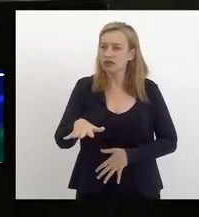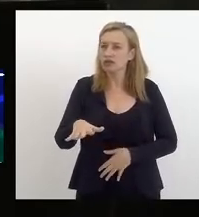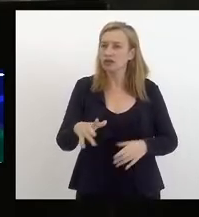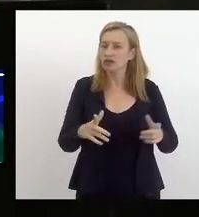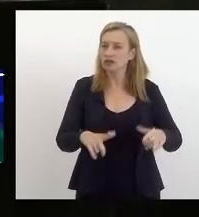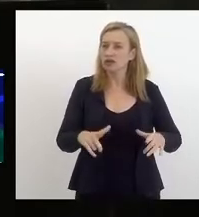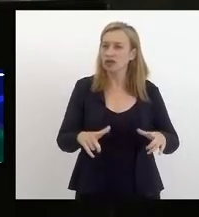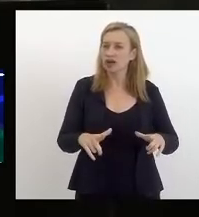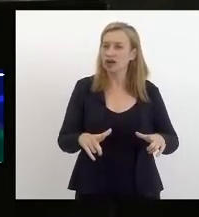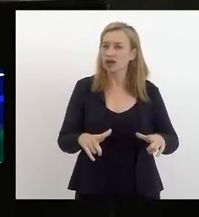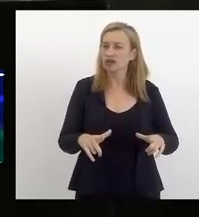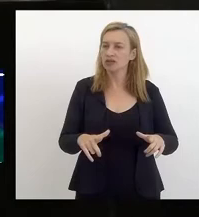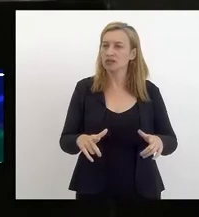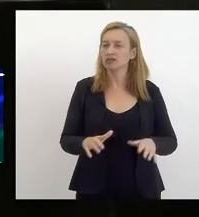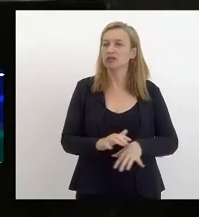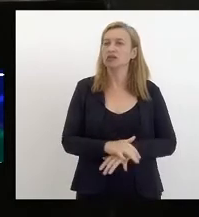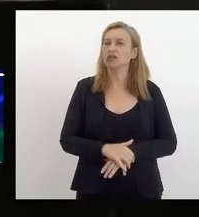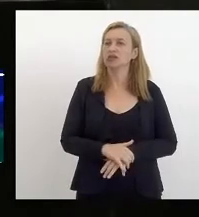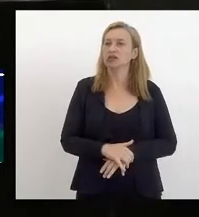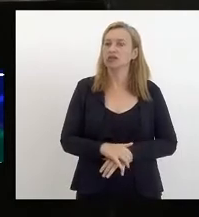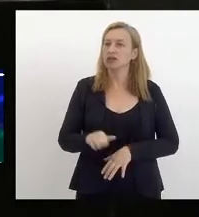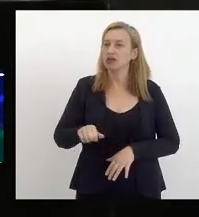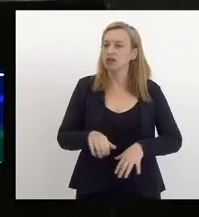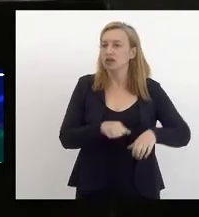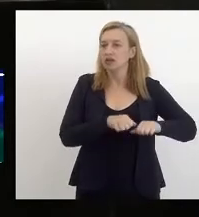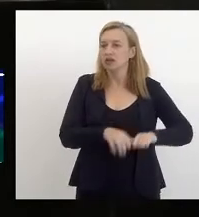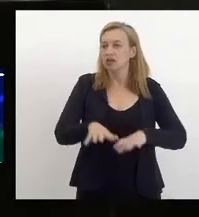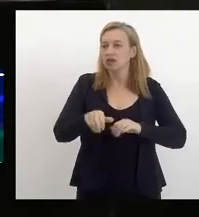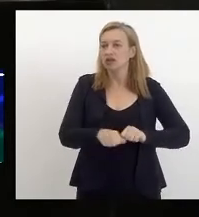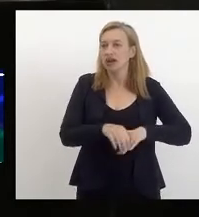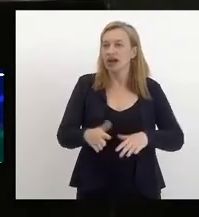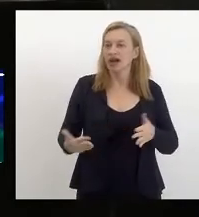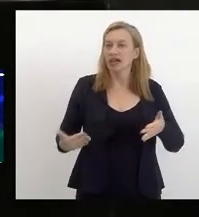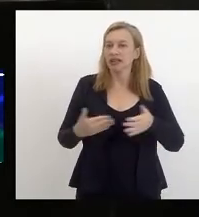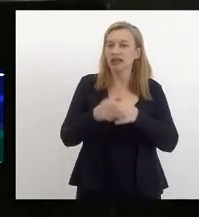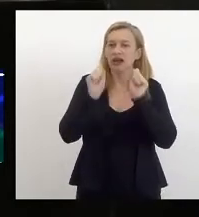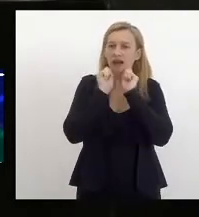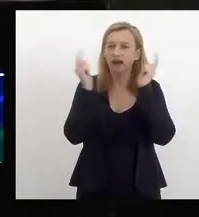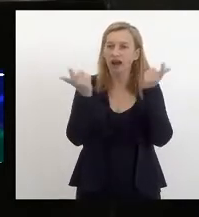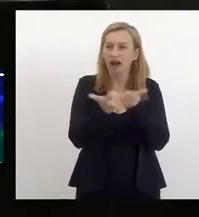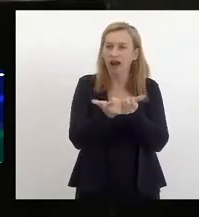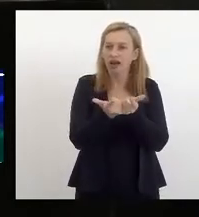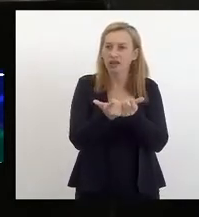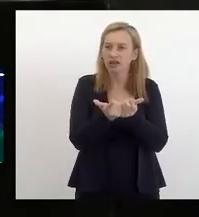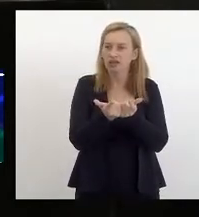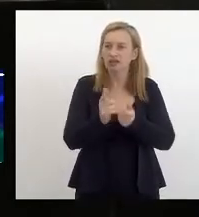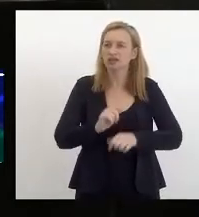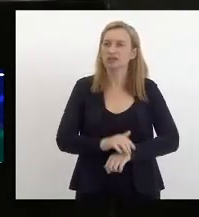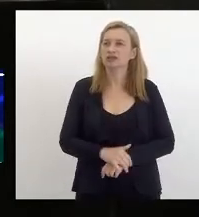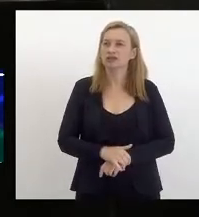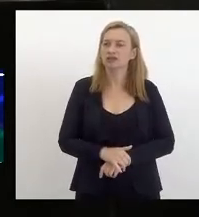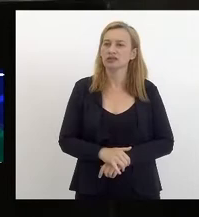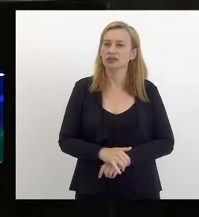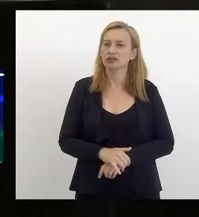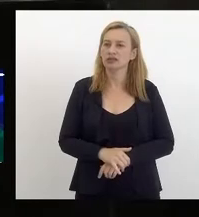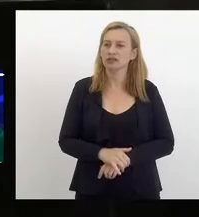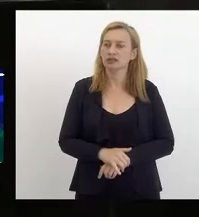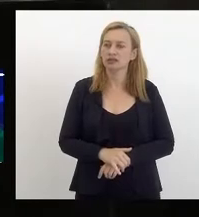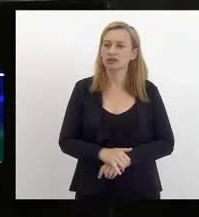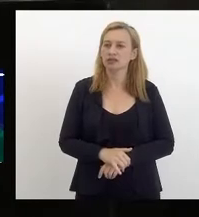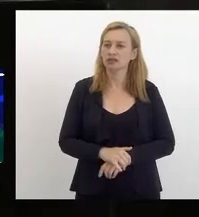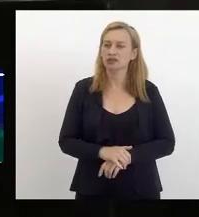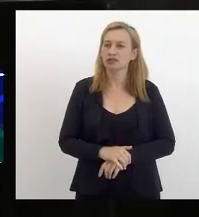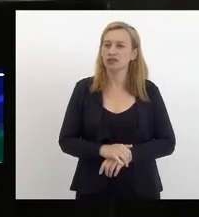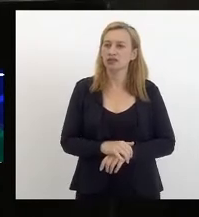populares que decidirão marchar até a Assembleia Legislativa e fazer um ato diante do